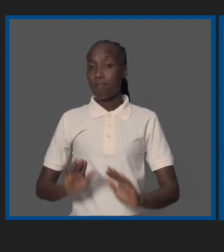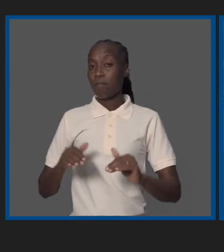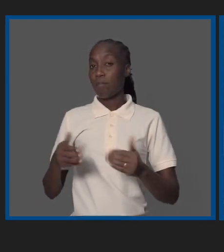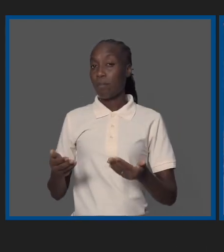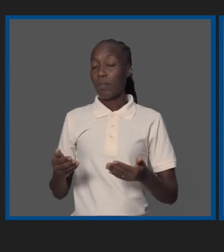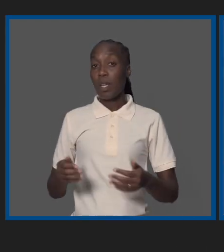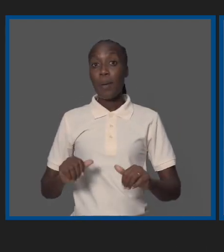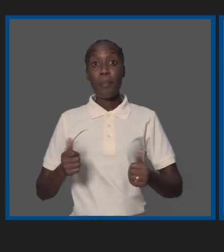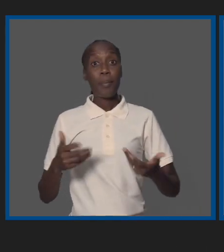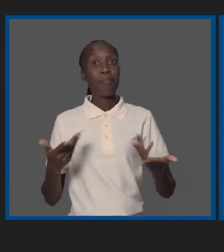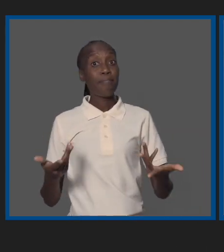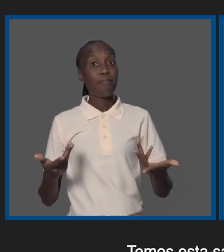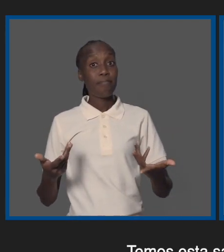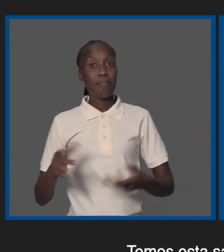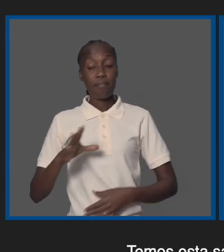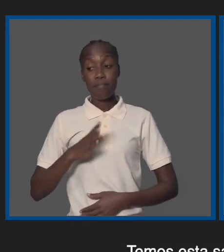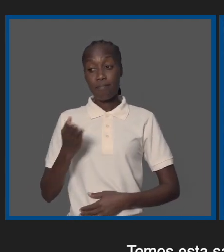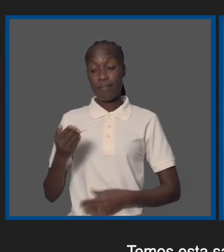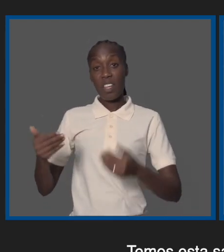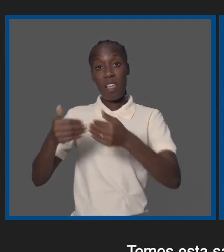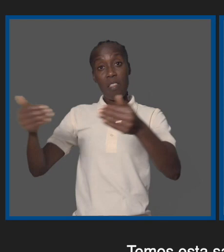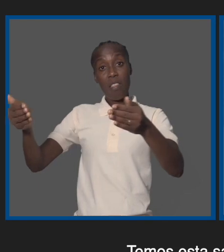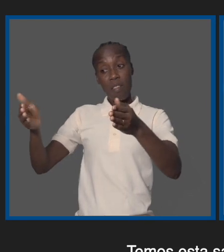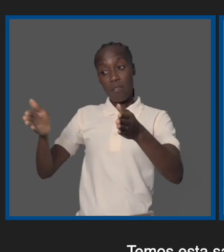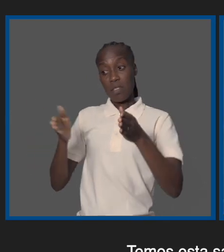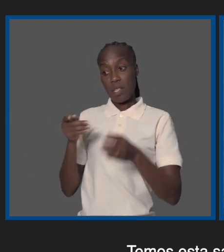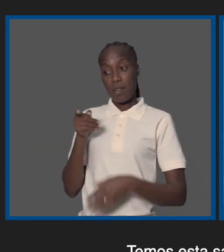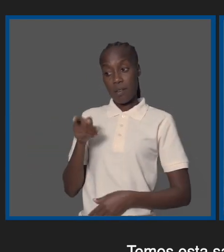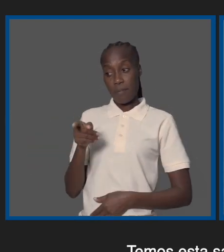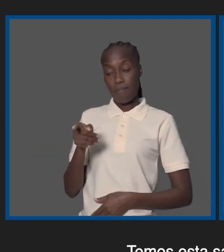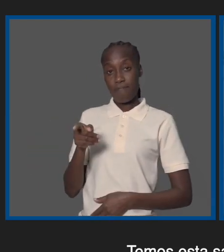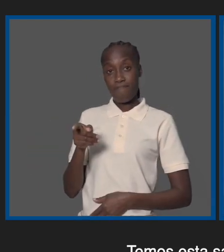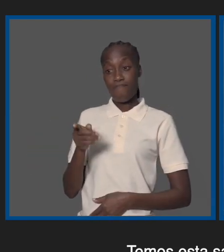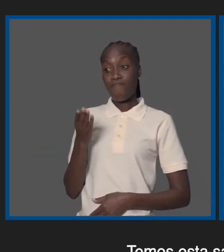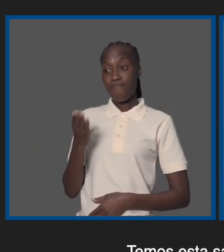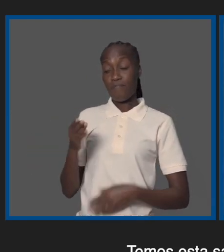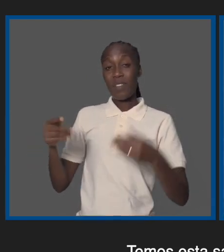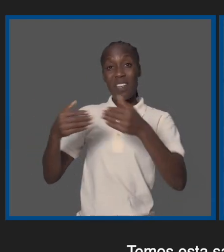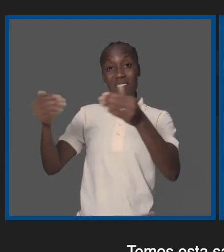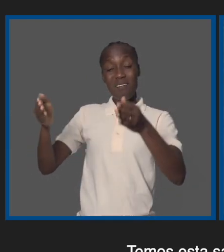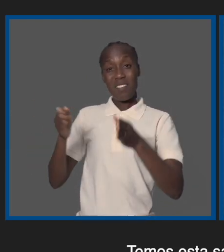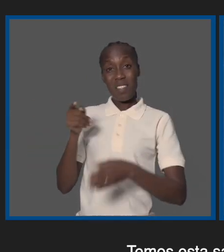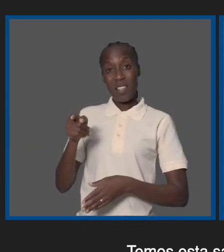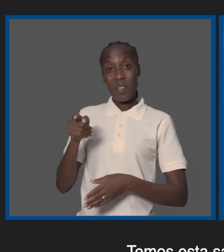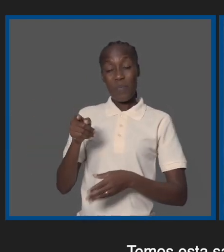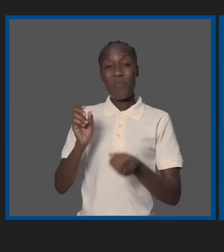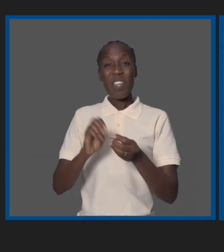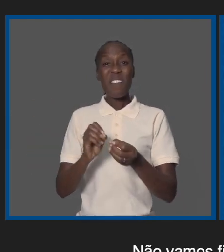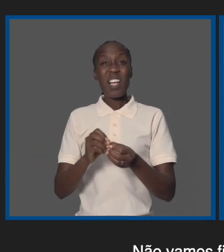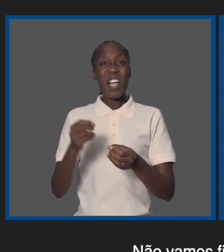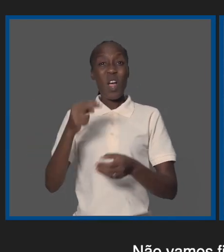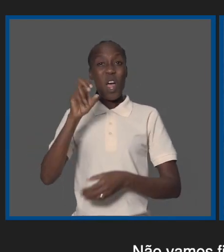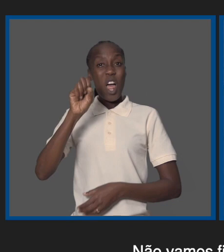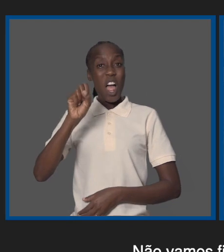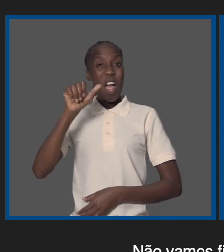aparelhos. Temos essa sala, essa chama-se sala de gesso. Sala de gesso. Não vamos